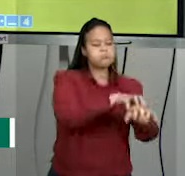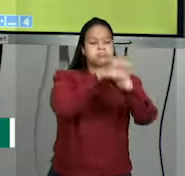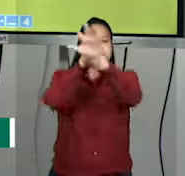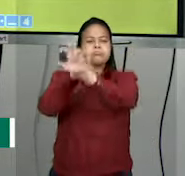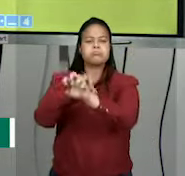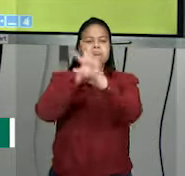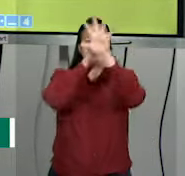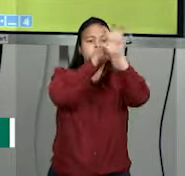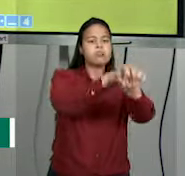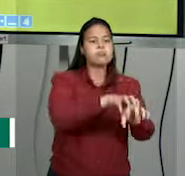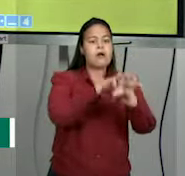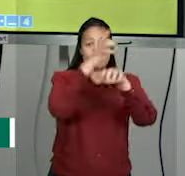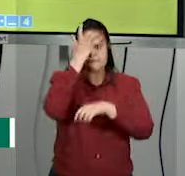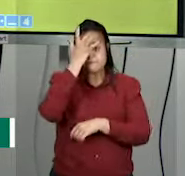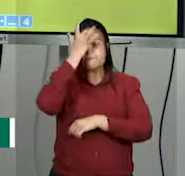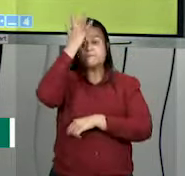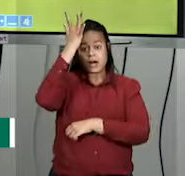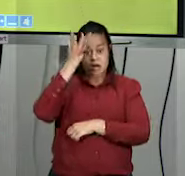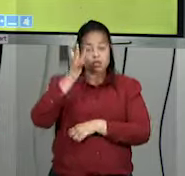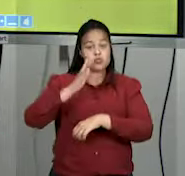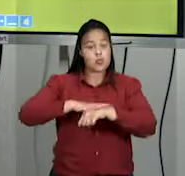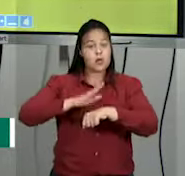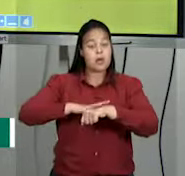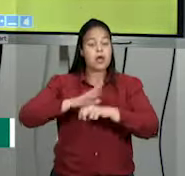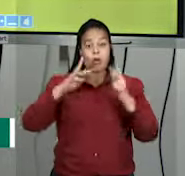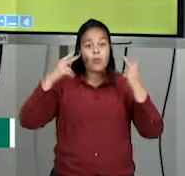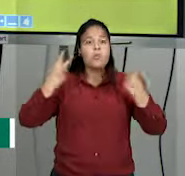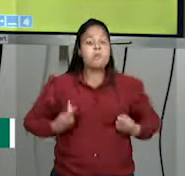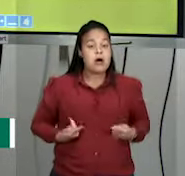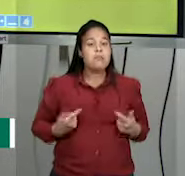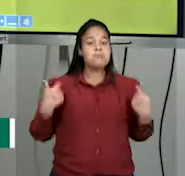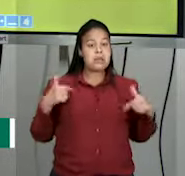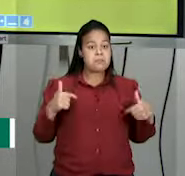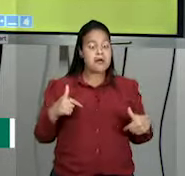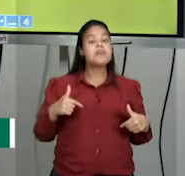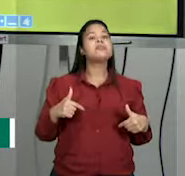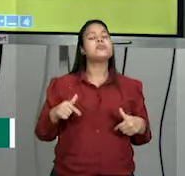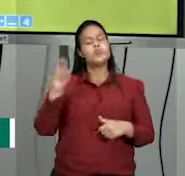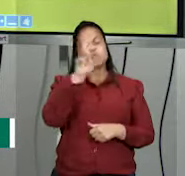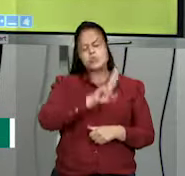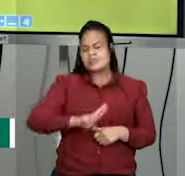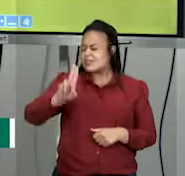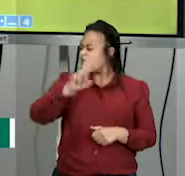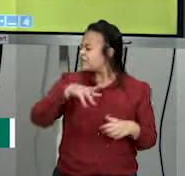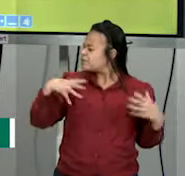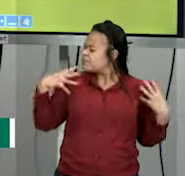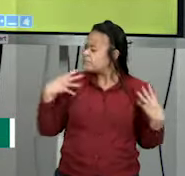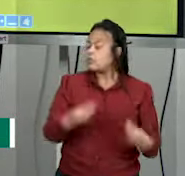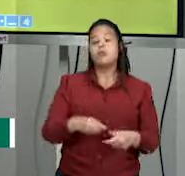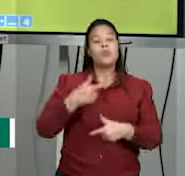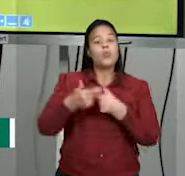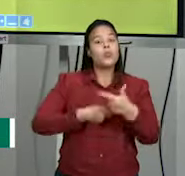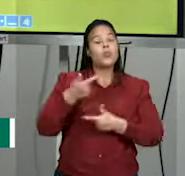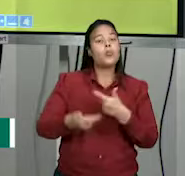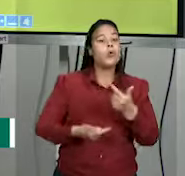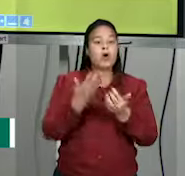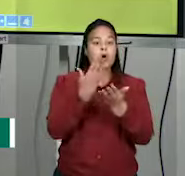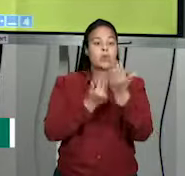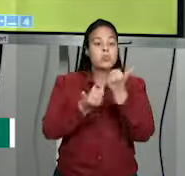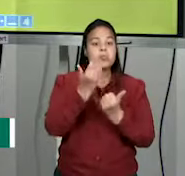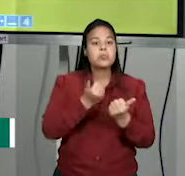facilitam o trabalho humano e são muito, muito usadas mesmo na produção dos alimentos